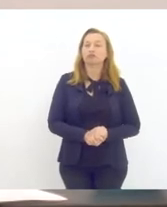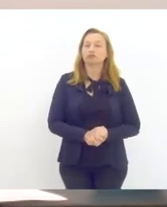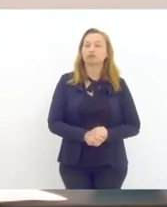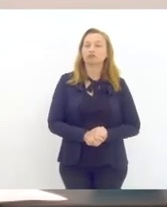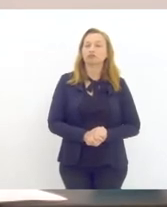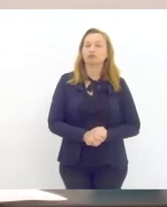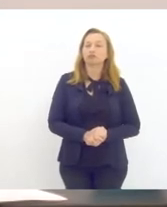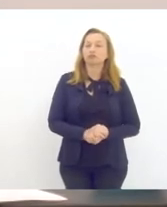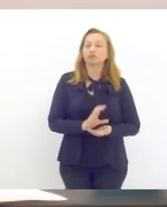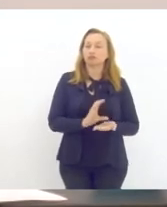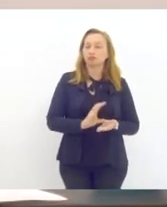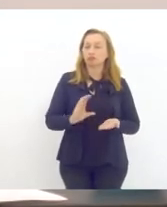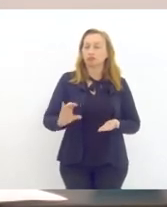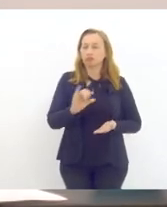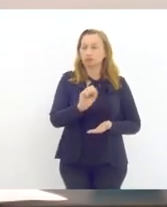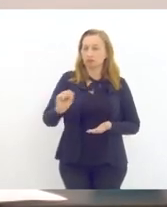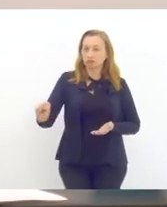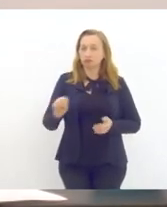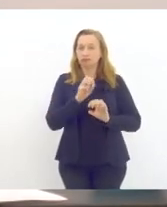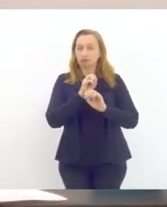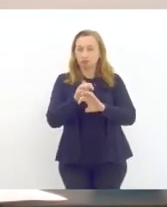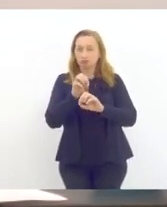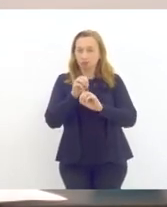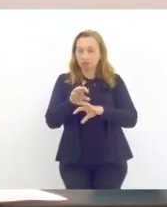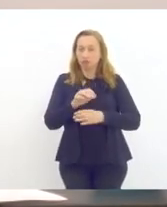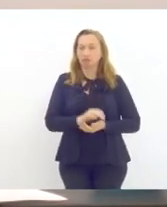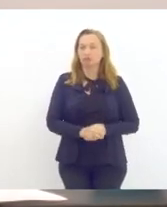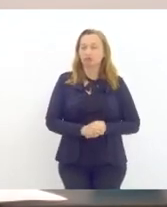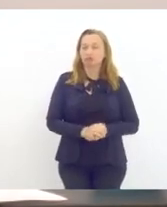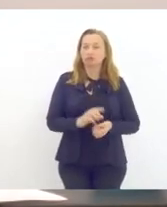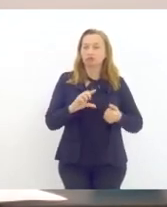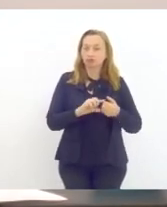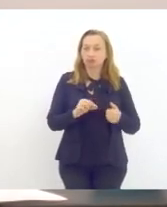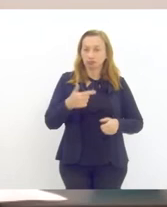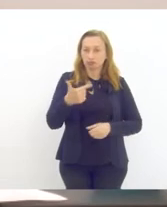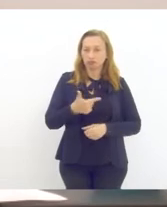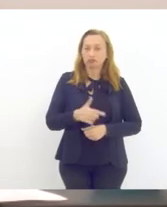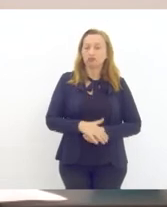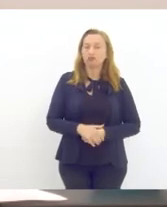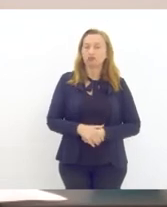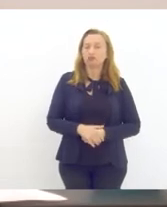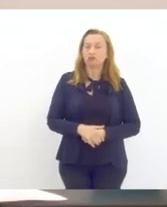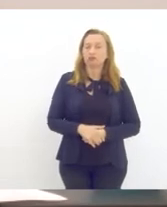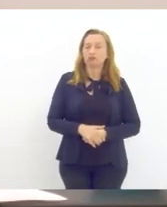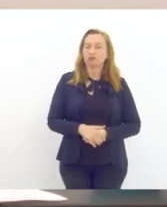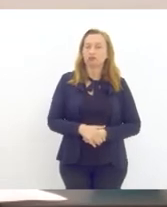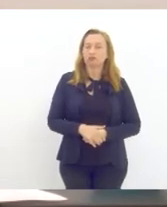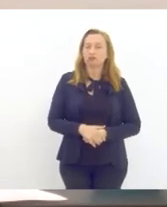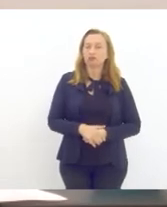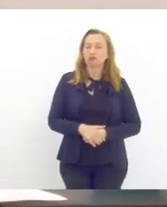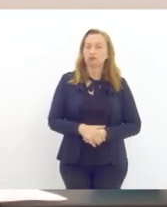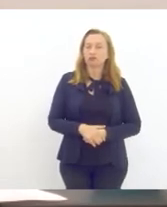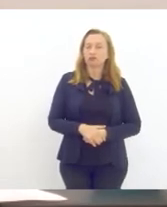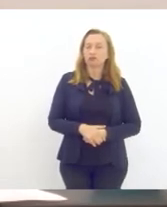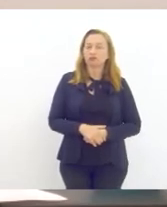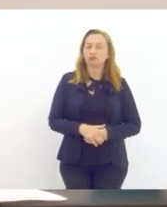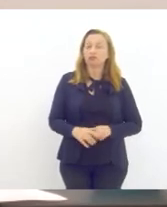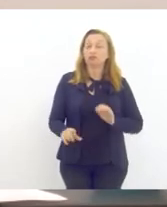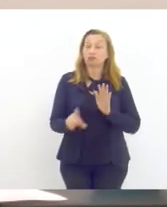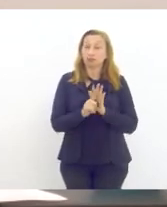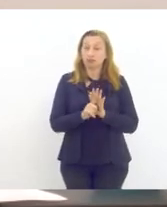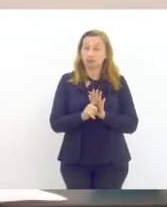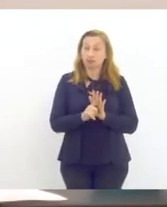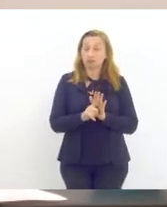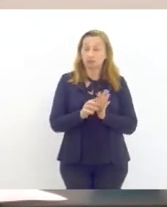ao repasse do ICMS para a educação, lá no artigo 2º, diz o seguinte: esta lei entra